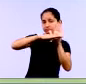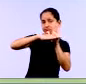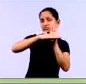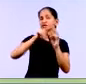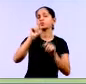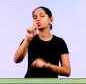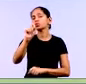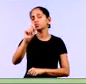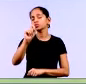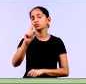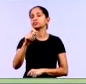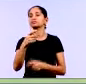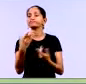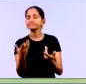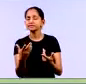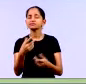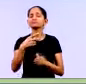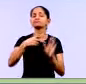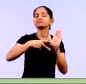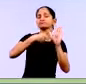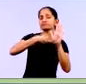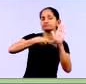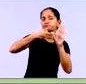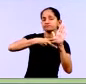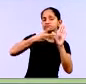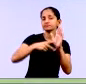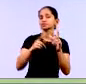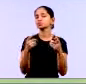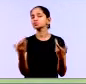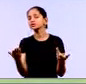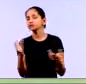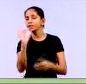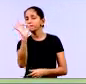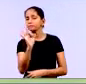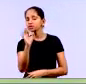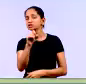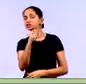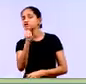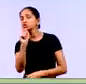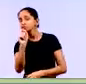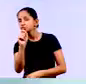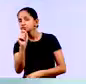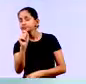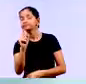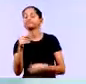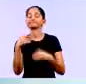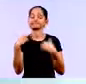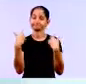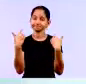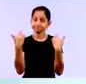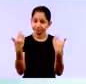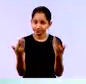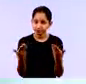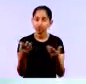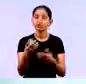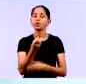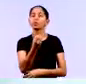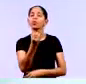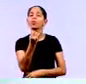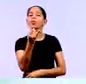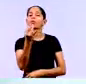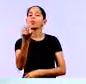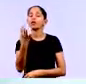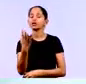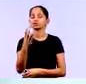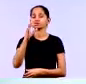Percentual de refugos. Isso quer dizer o quê? Então eu tenho, da mesma forma, quanto que